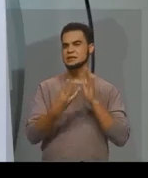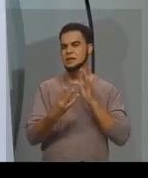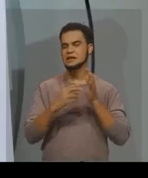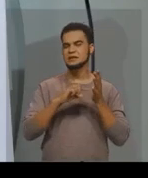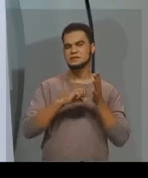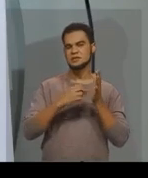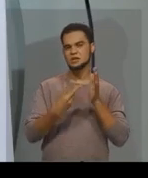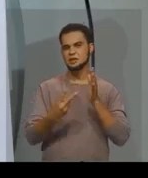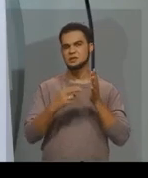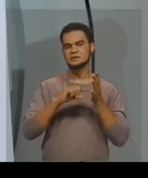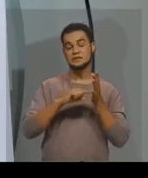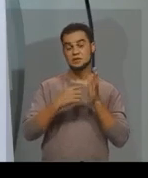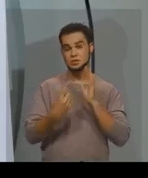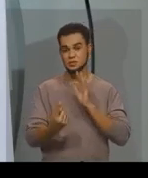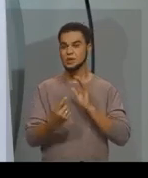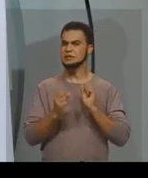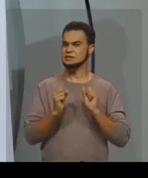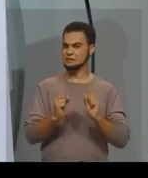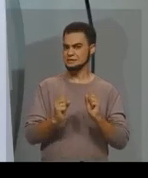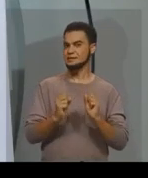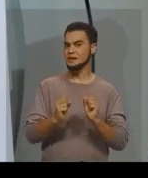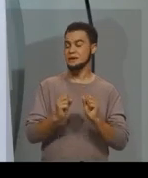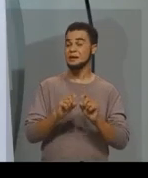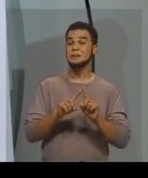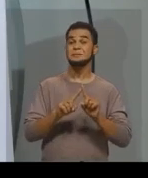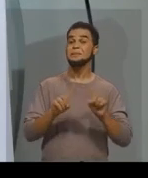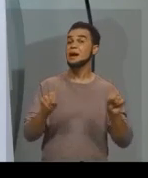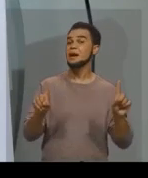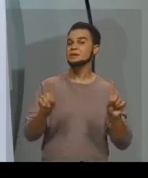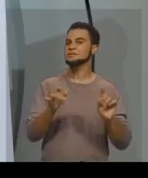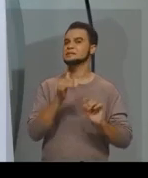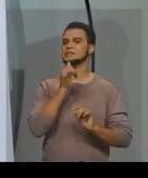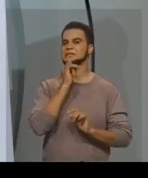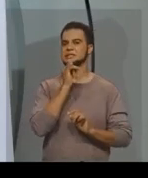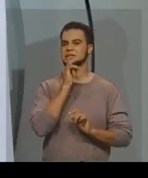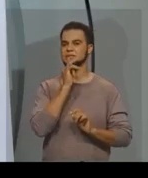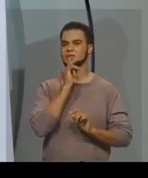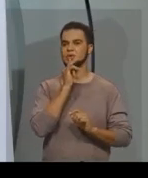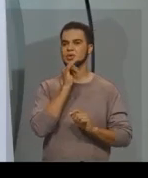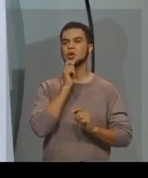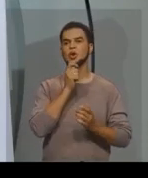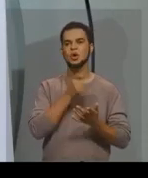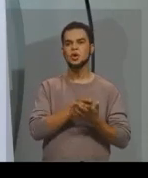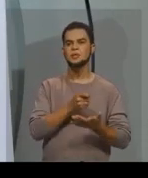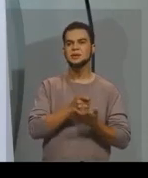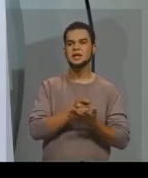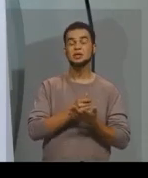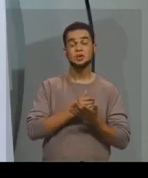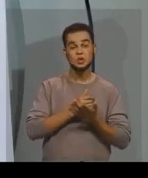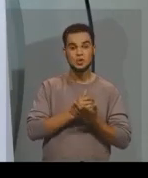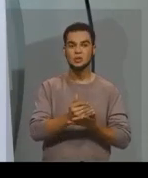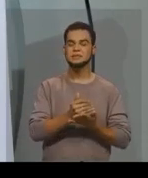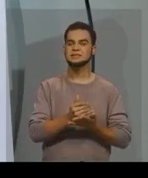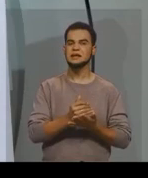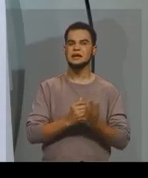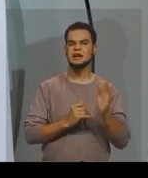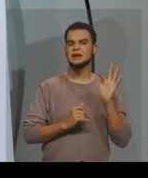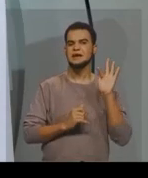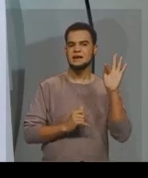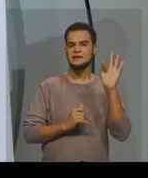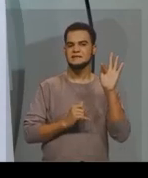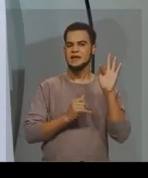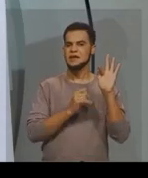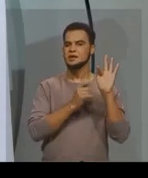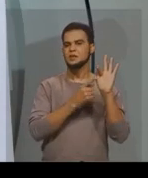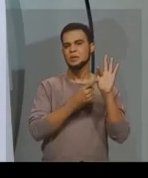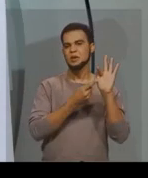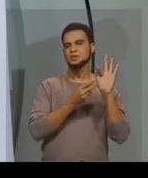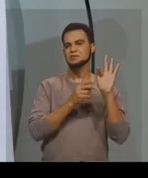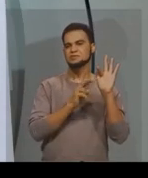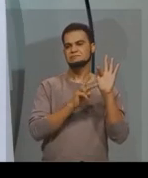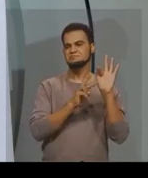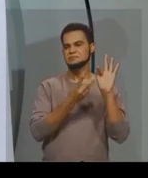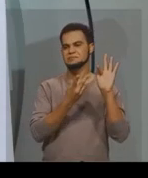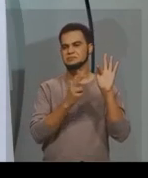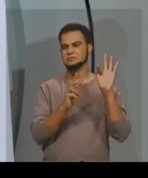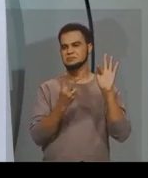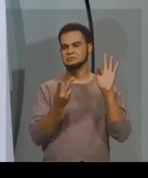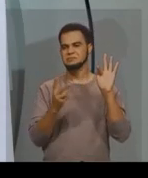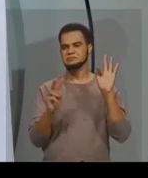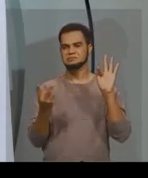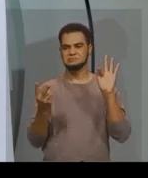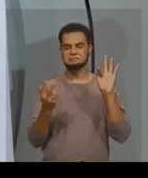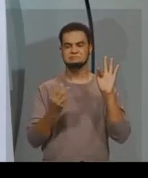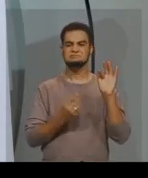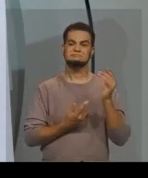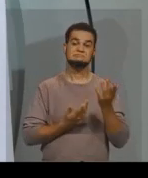Agora, se eu falar o seguinte, tem que começar com F, beleza? Tem que começar com F. Eu coloquei